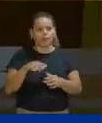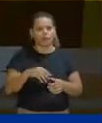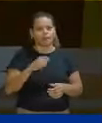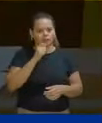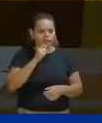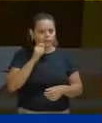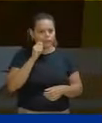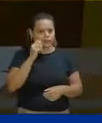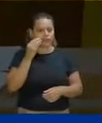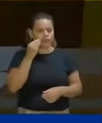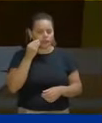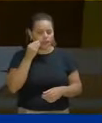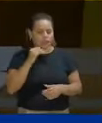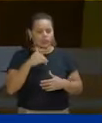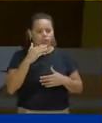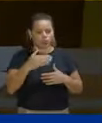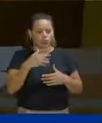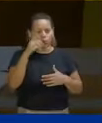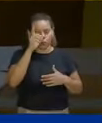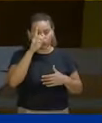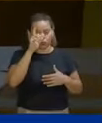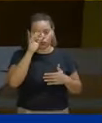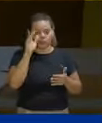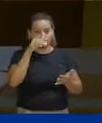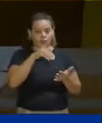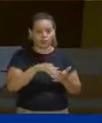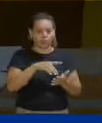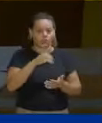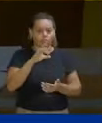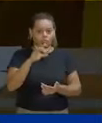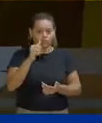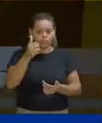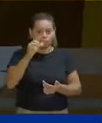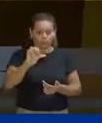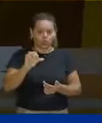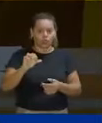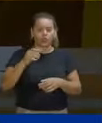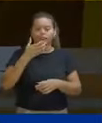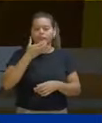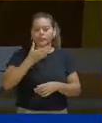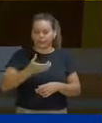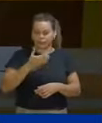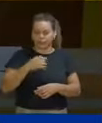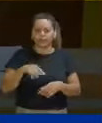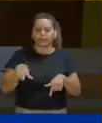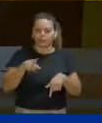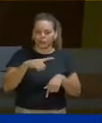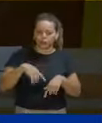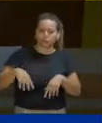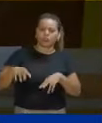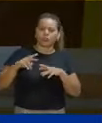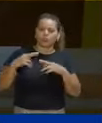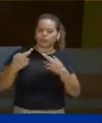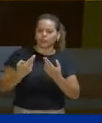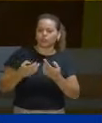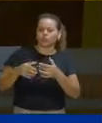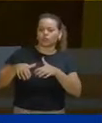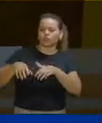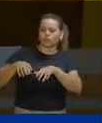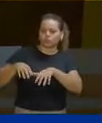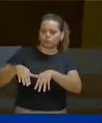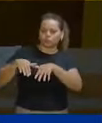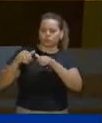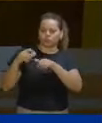realizaremos possivelmente todos os dias até o dia 19. Então, eu submeterei aos colegas o